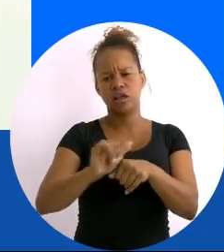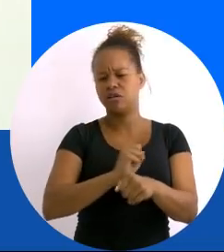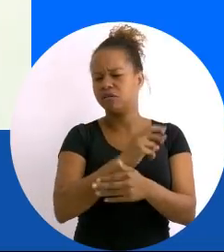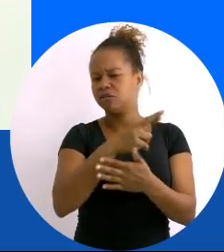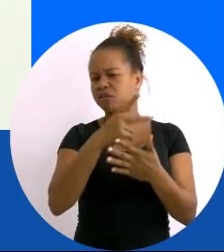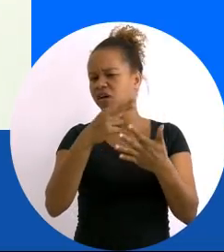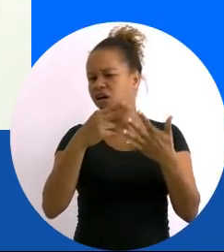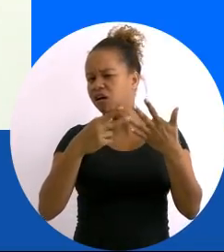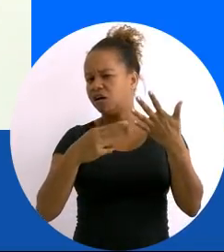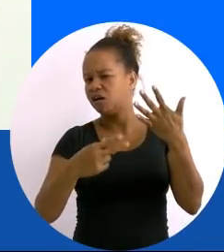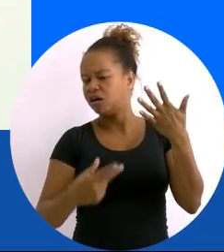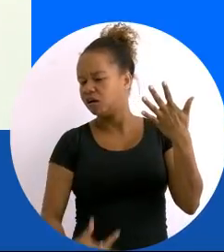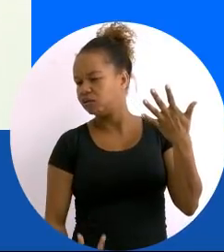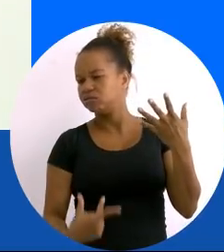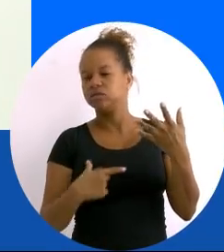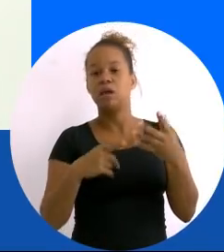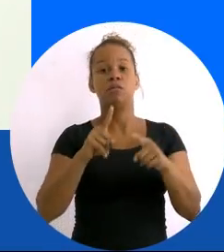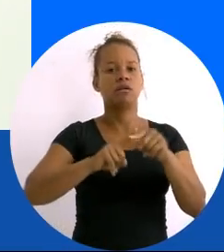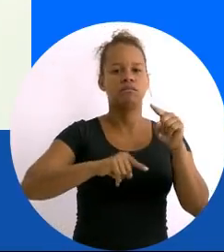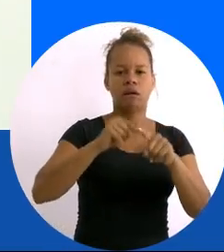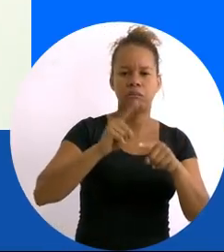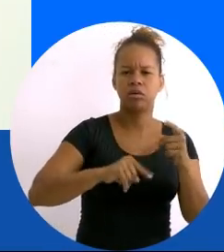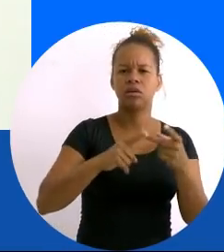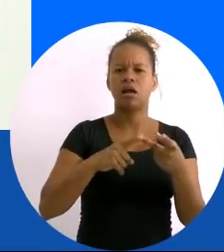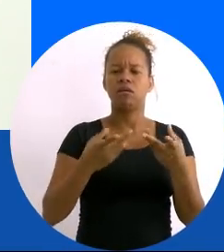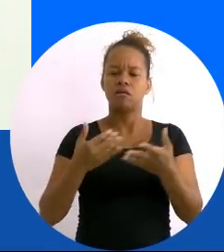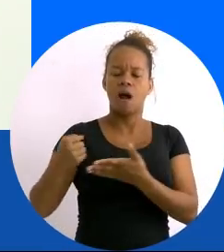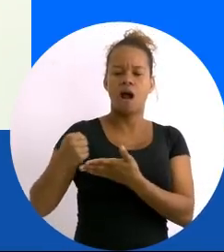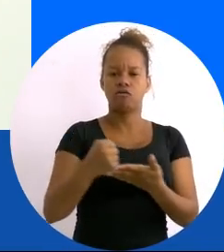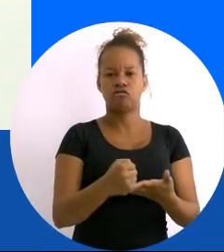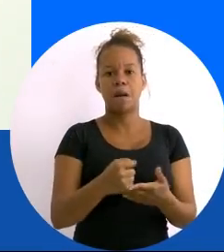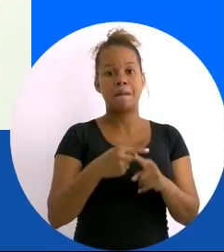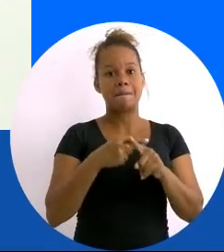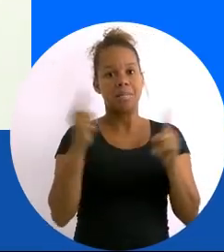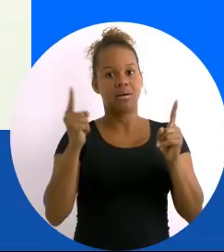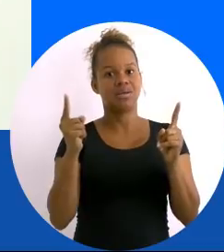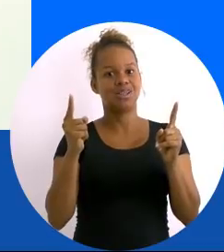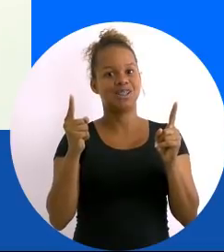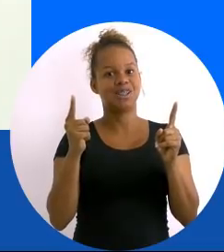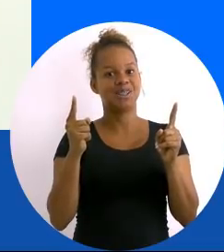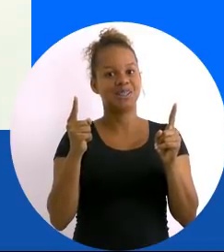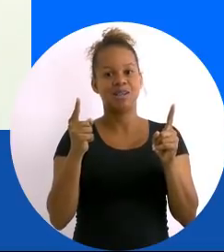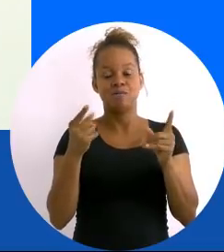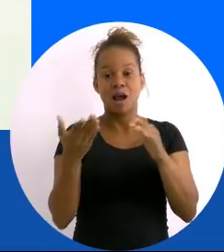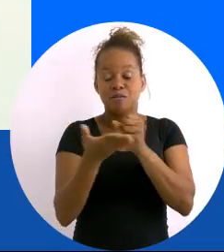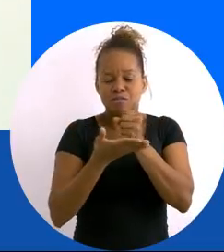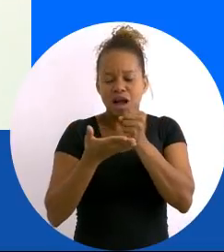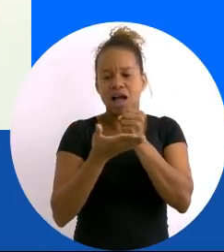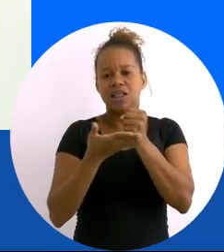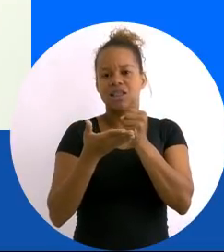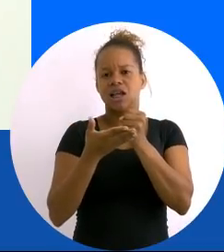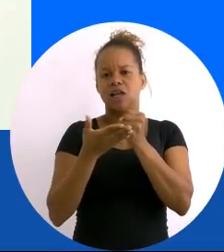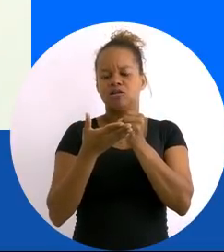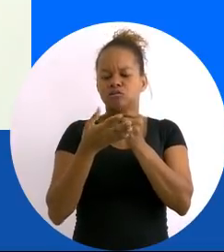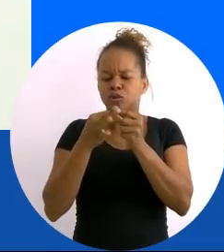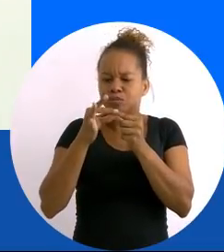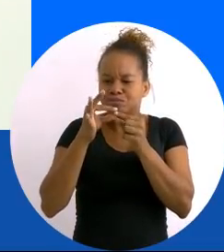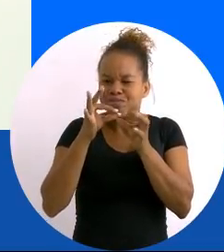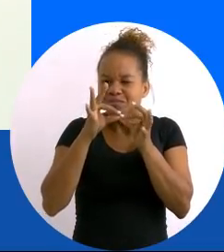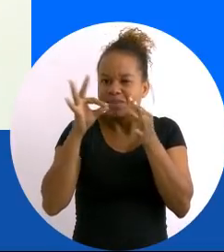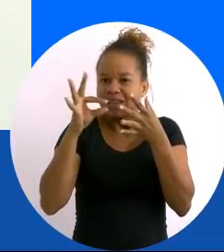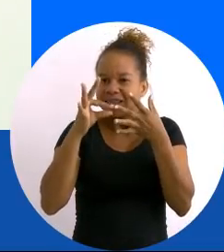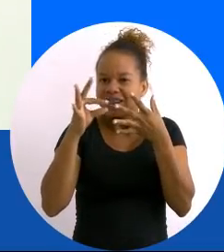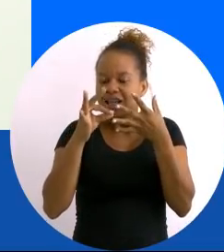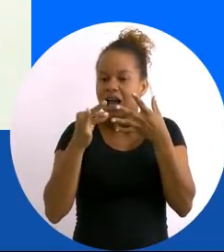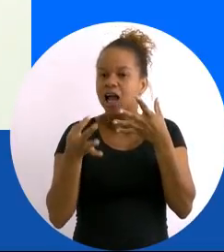várias formas. Existem muitas ferramentas que vão lhe auxiliar. Mas, de forma mais básica, na sua essência,